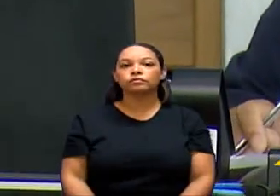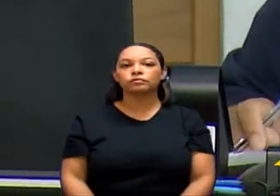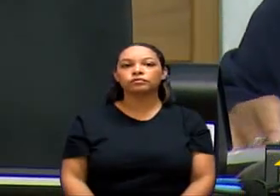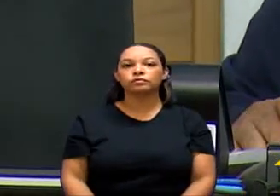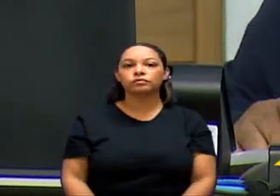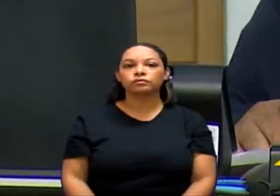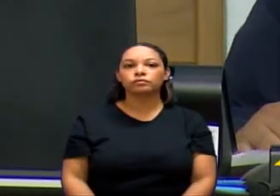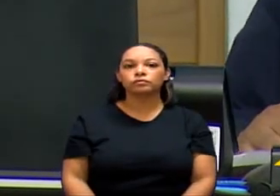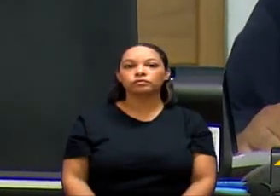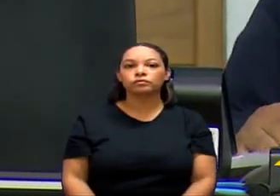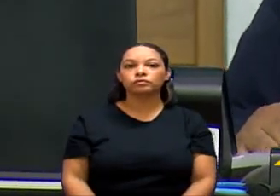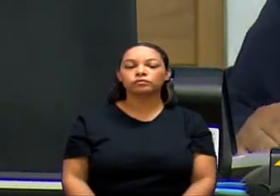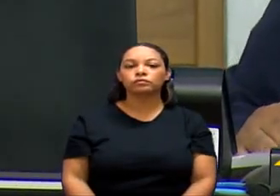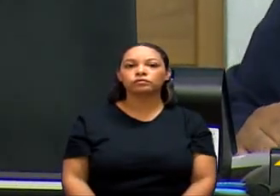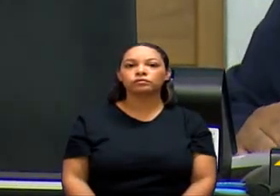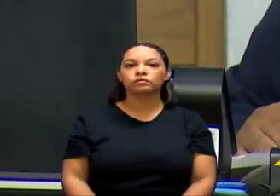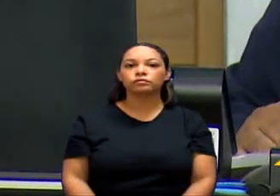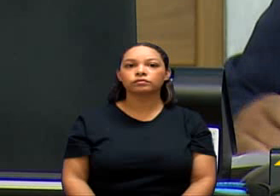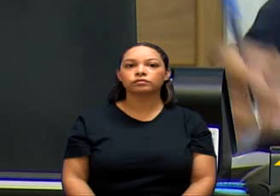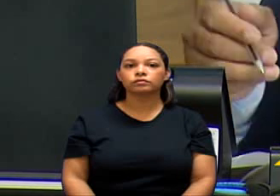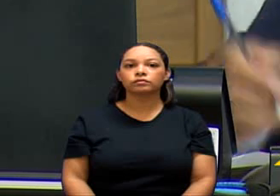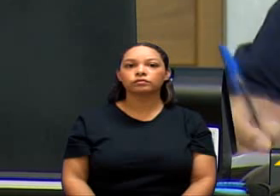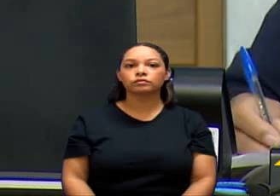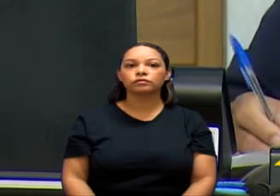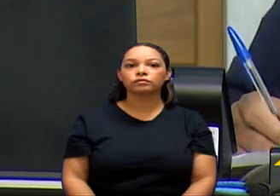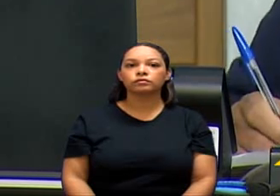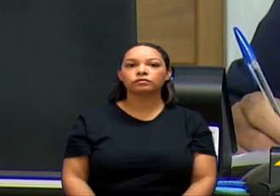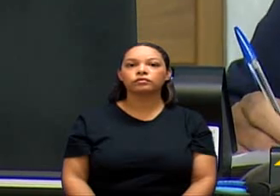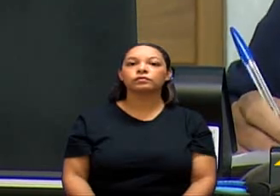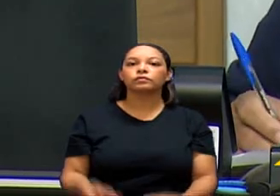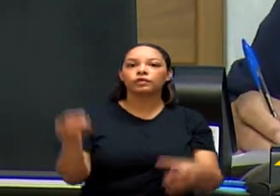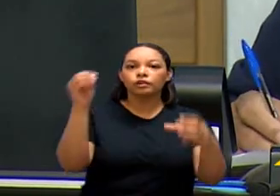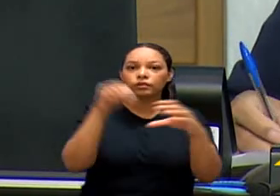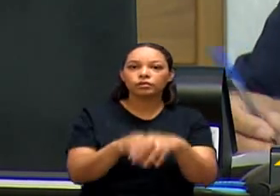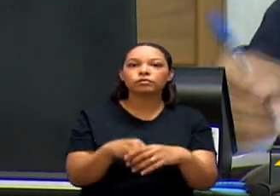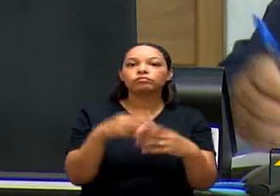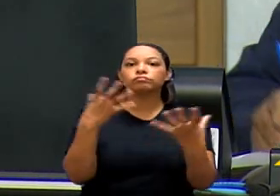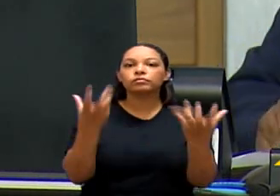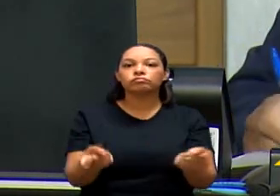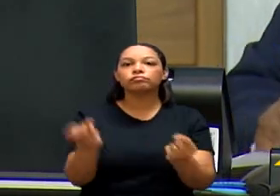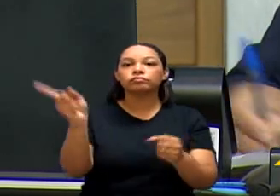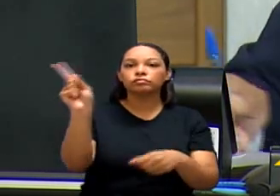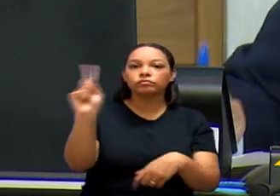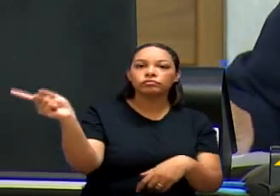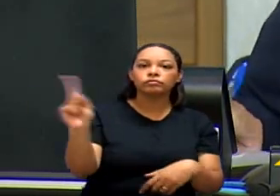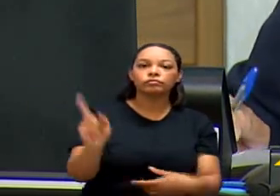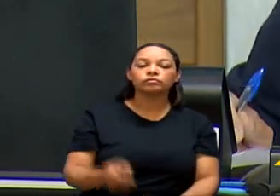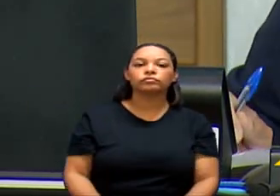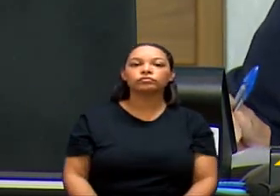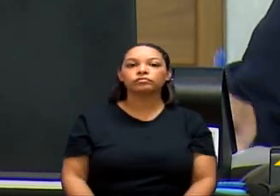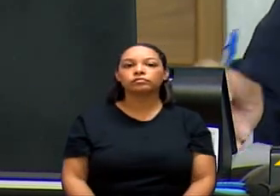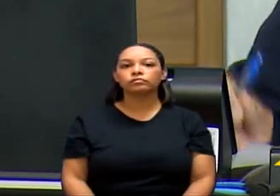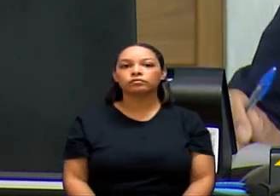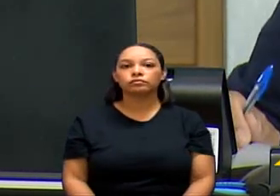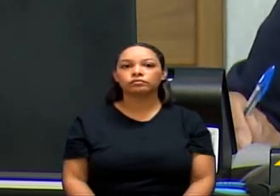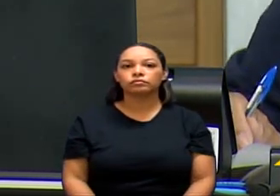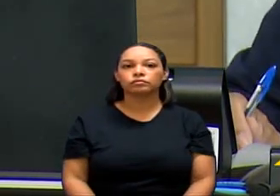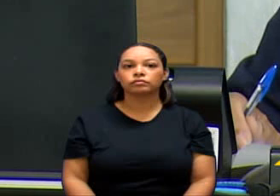projeto, ele tem 4 emendas, eu coloco em votação. Os vereadores concordam, permaneçam como estão, aprovado as 4